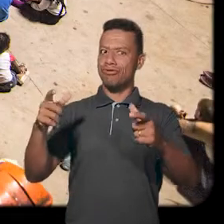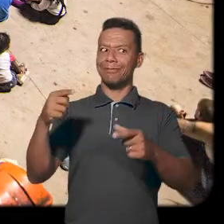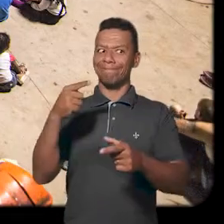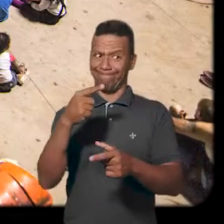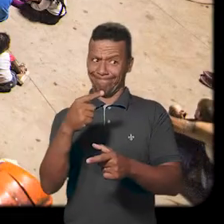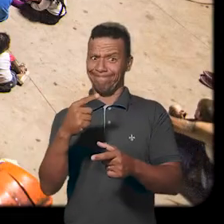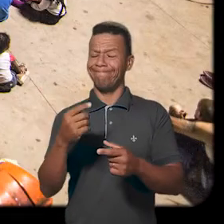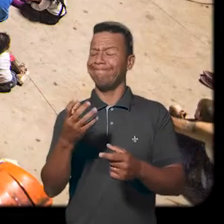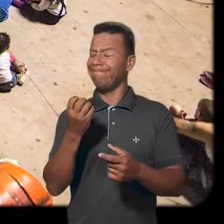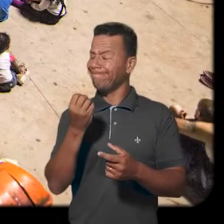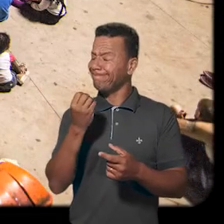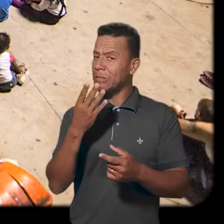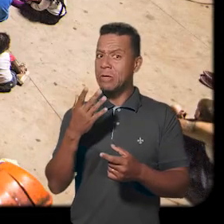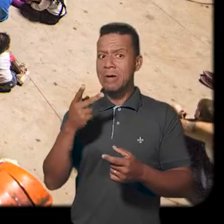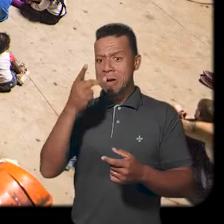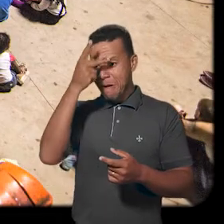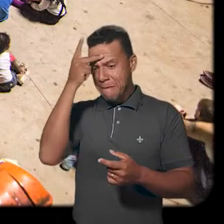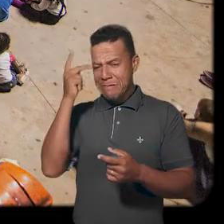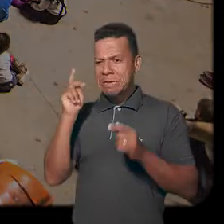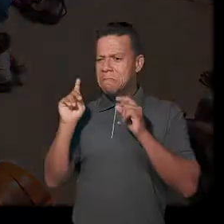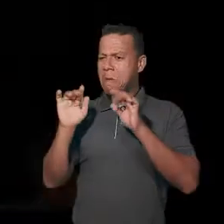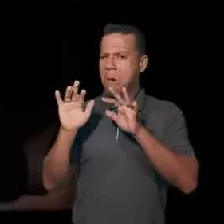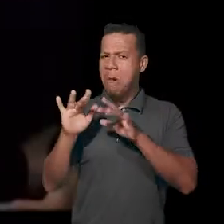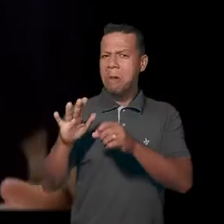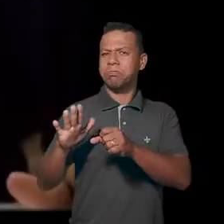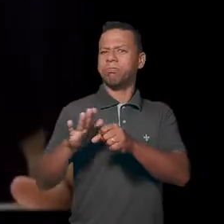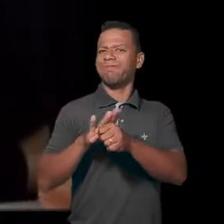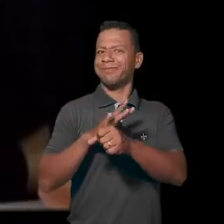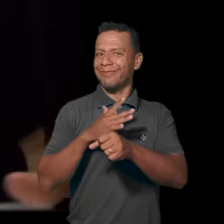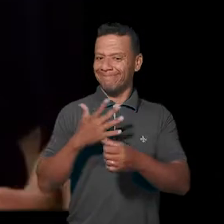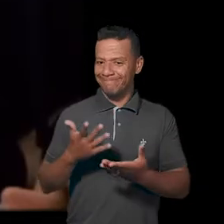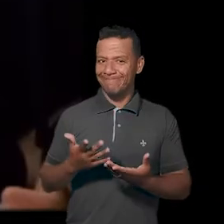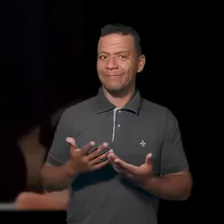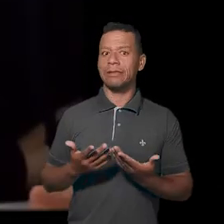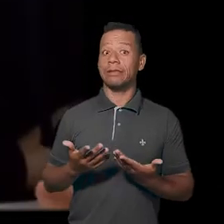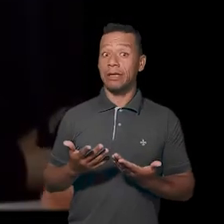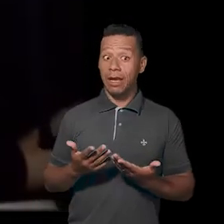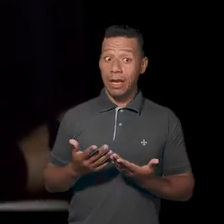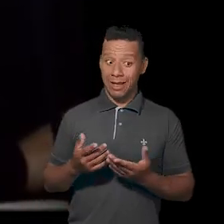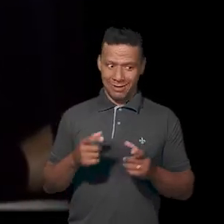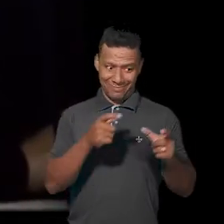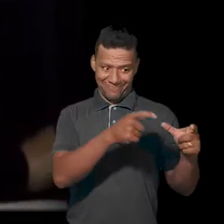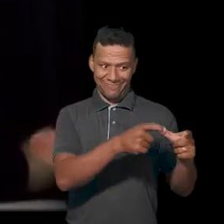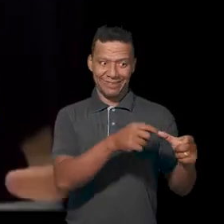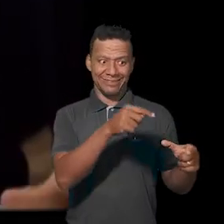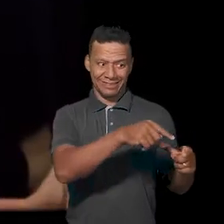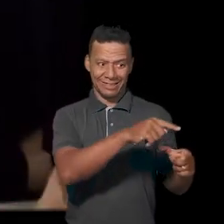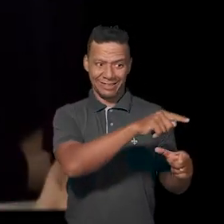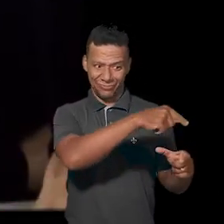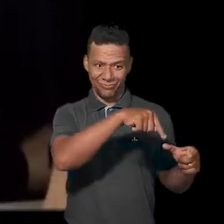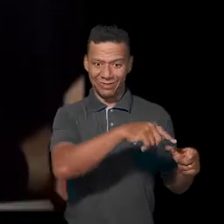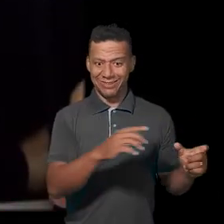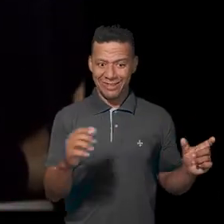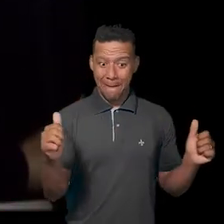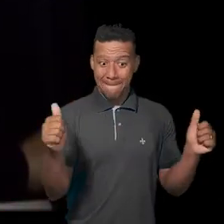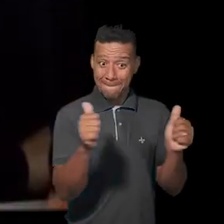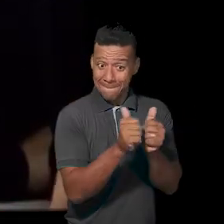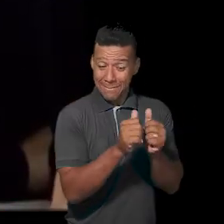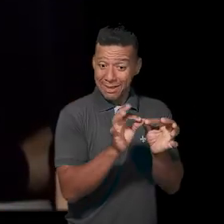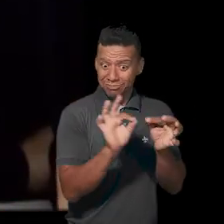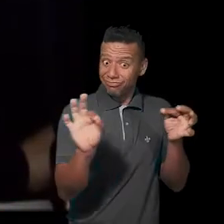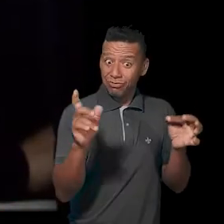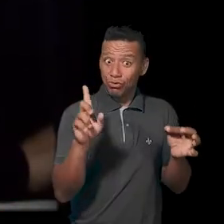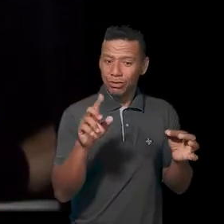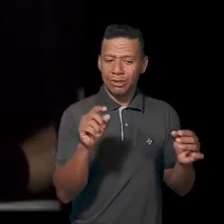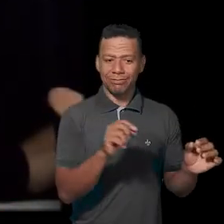muita gente aprendendo, e toda essa galera que estava no Juventude, né, que é bem do lado, né, então a galera